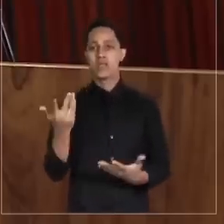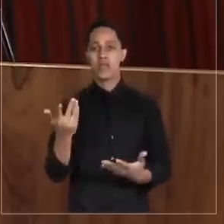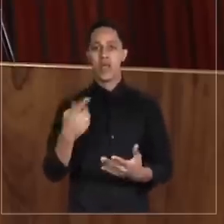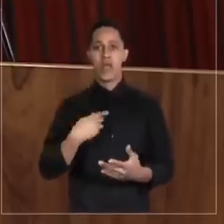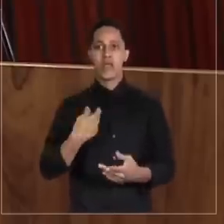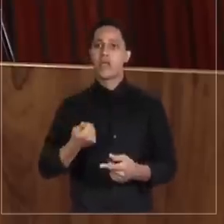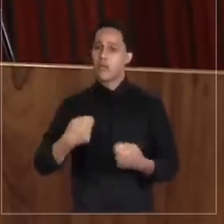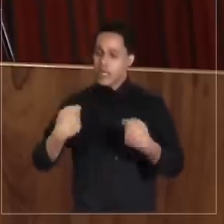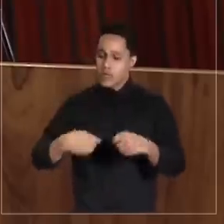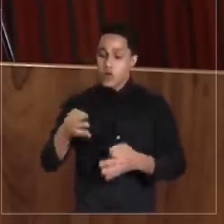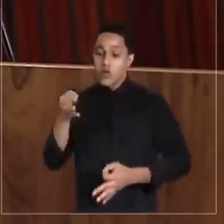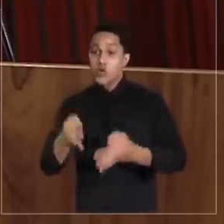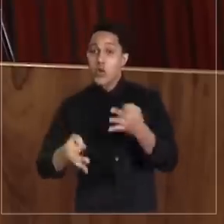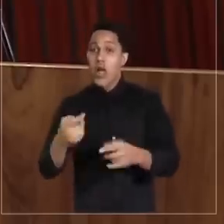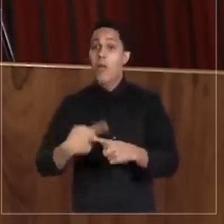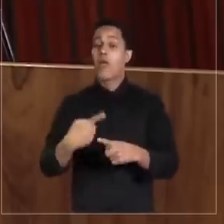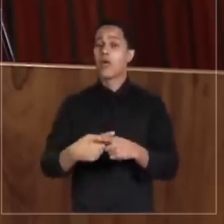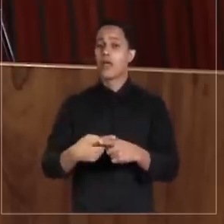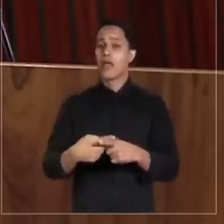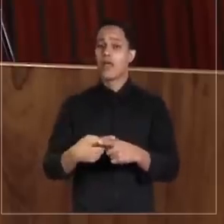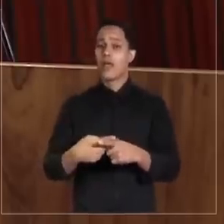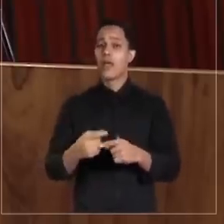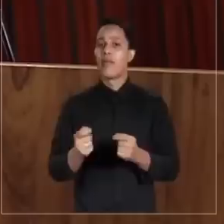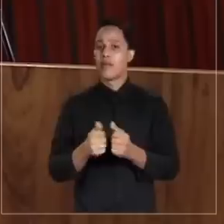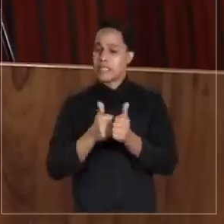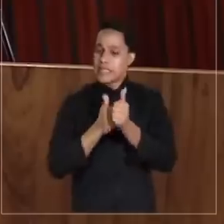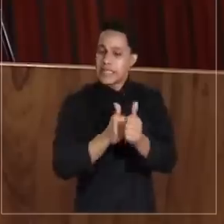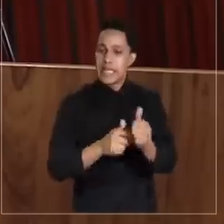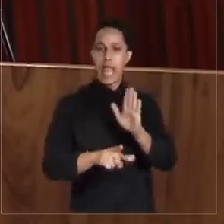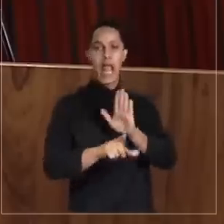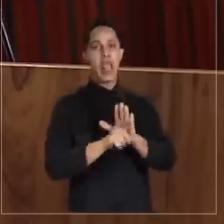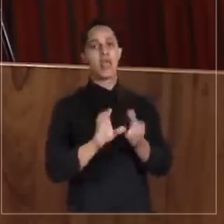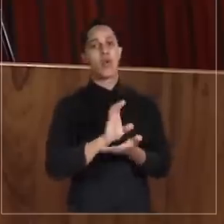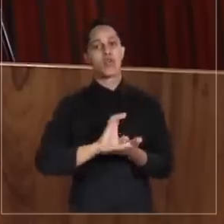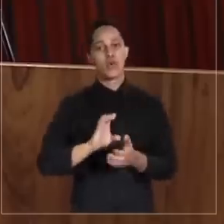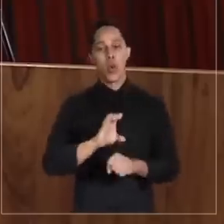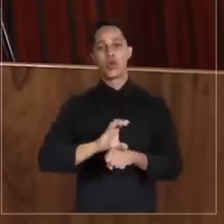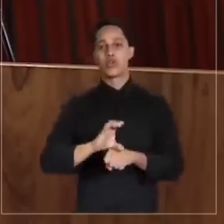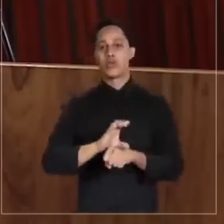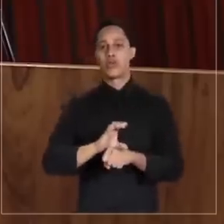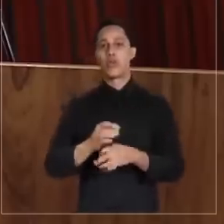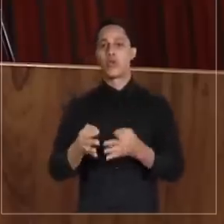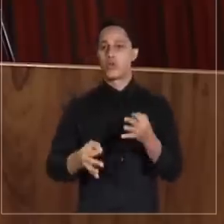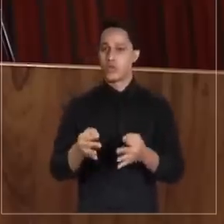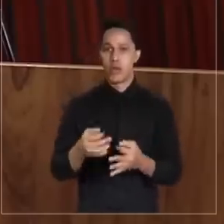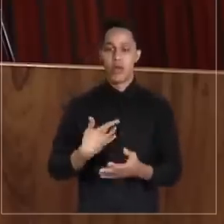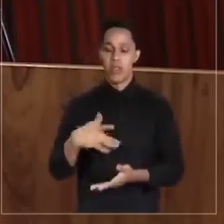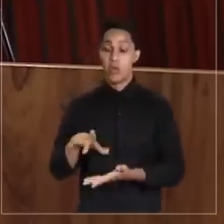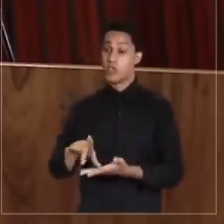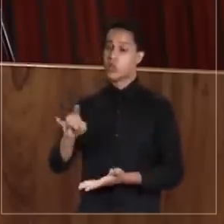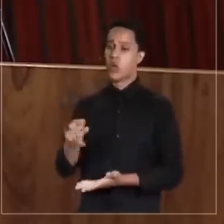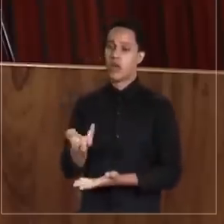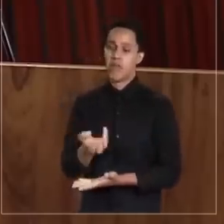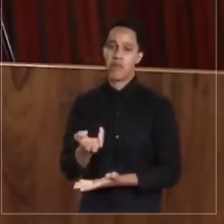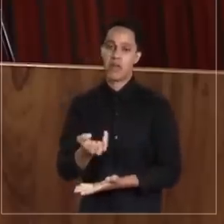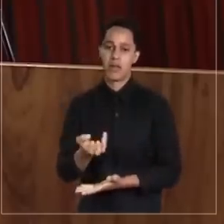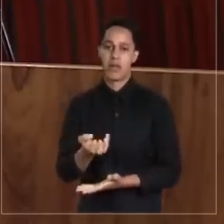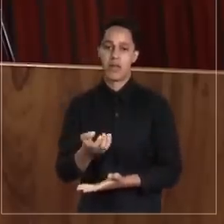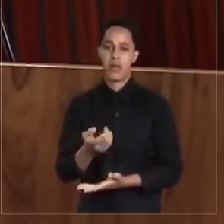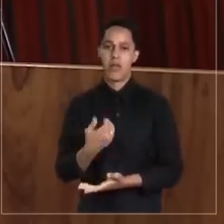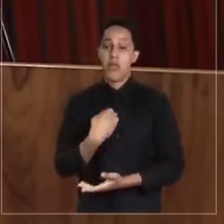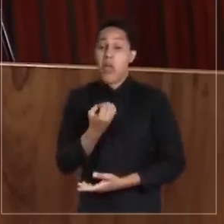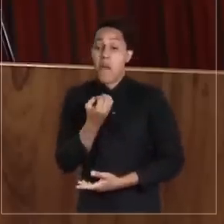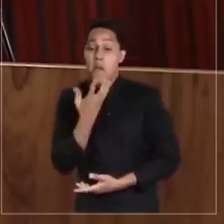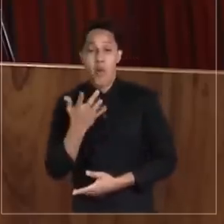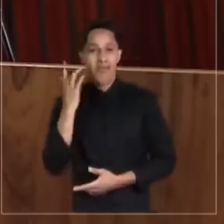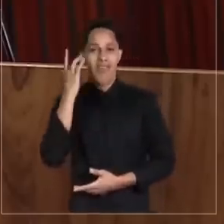estamos julgando. Estamos julgando para cumprir um dever constitucional, que é a jurisdição. Não se escolhe, não se quer, e não é